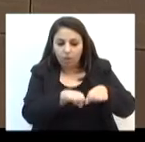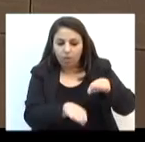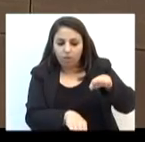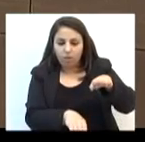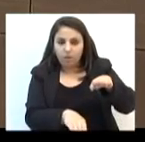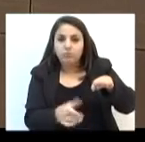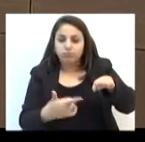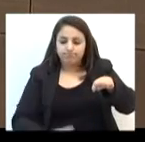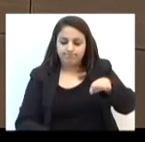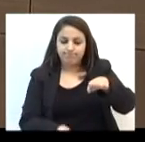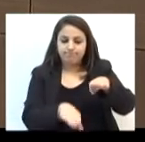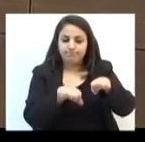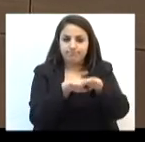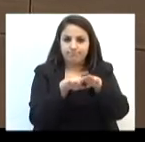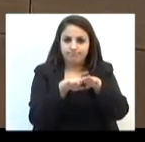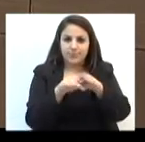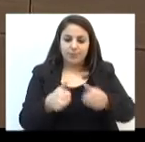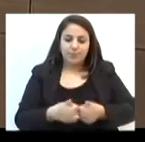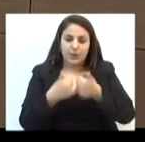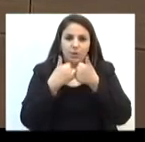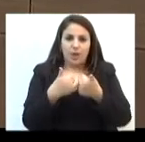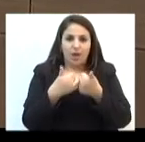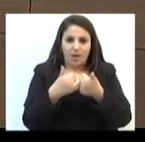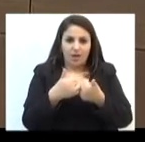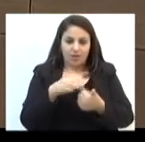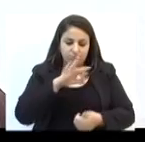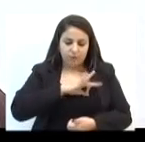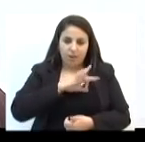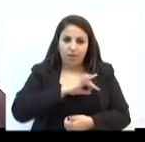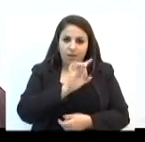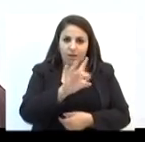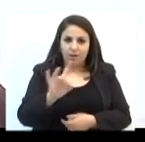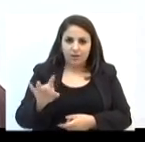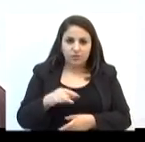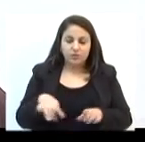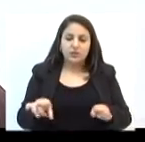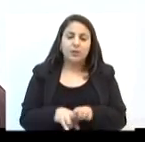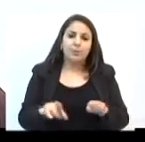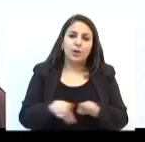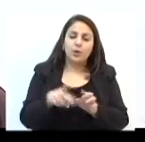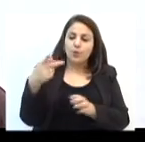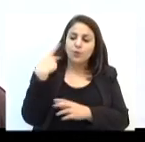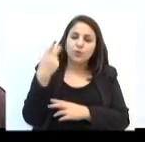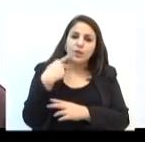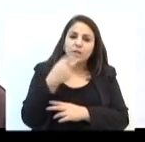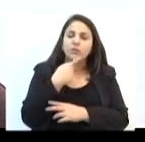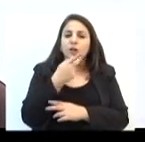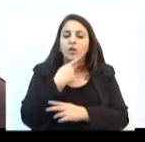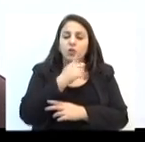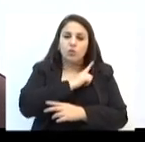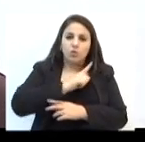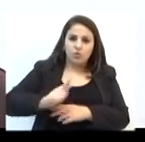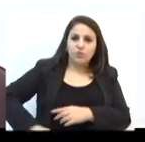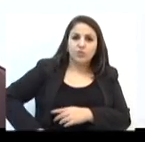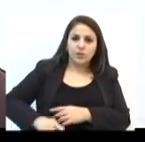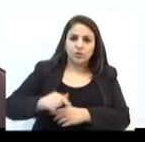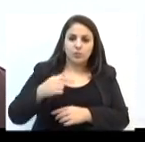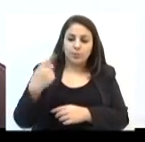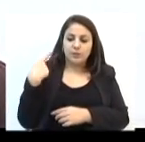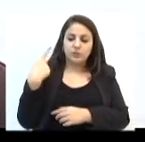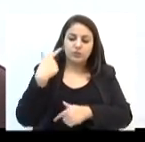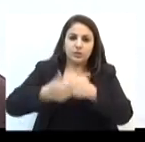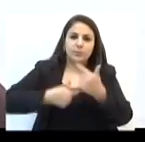desigualdades sociais e melhorar a distribuição de renda. Segundo o parlamentar, durante o governo do Partido